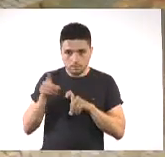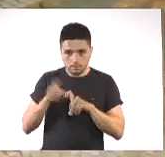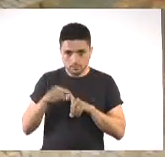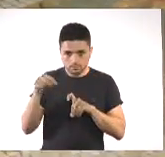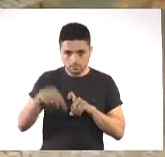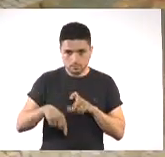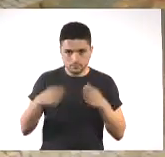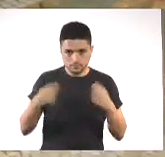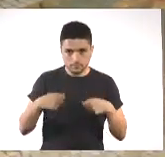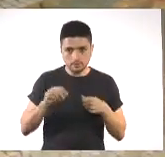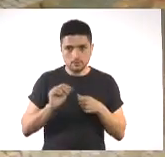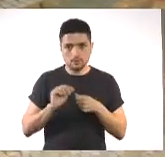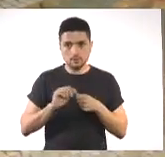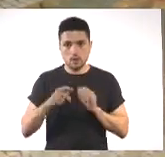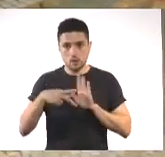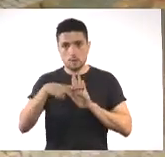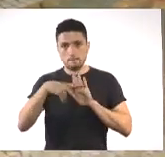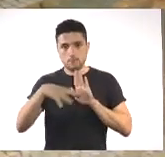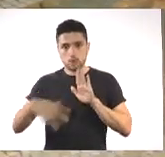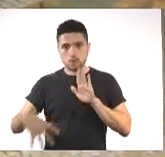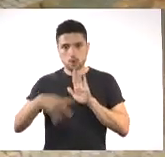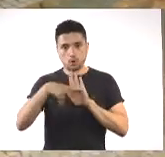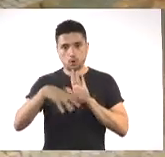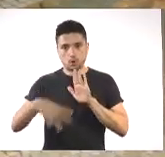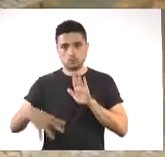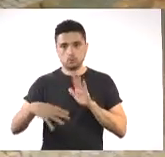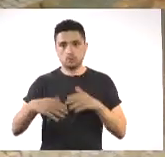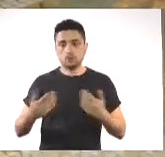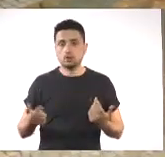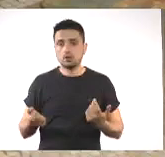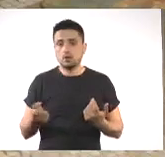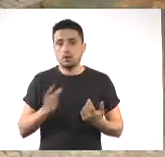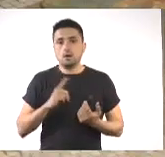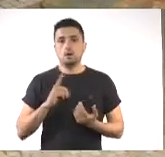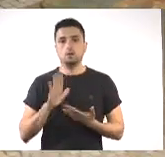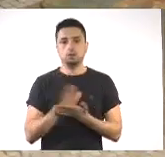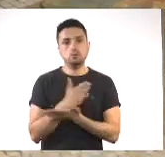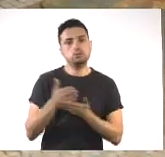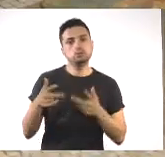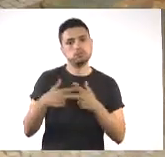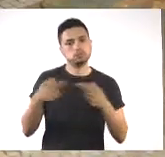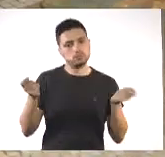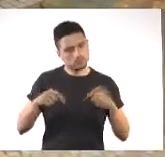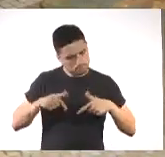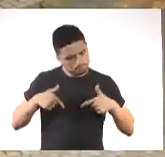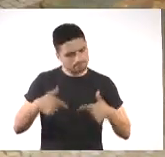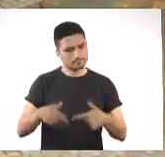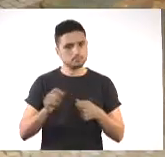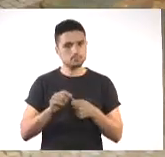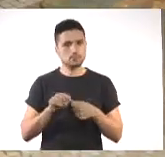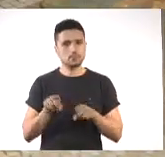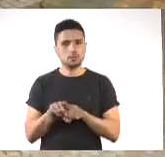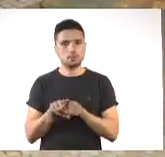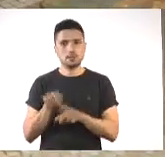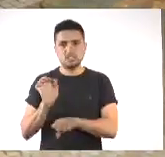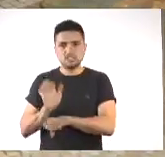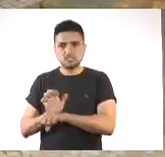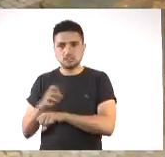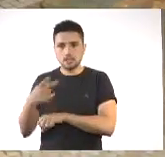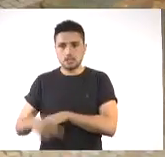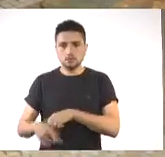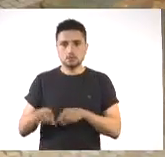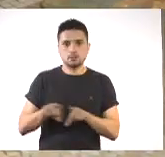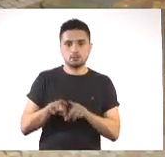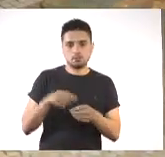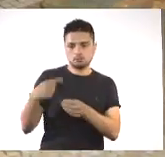um protocolo, né? Quais as medidas, da mesma forma que o Estado e os municípios fizeram o seu plano